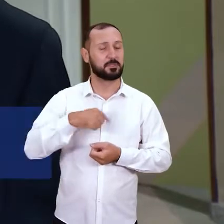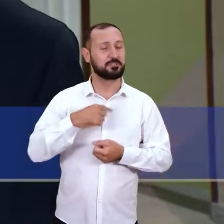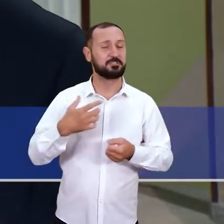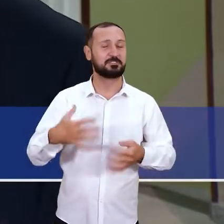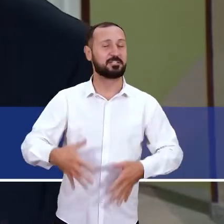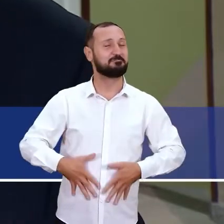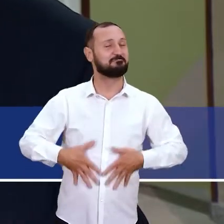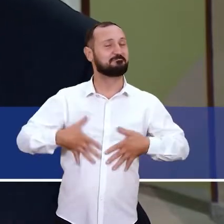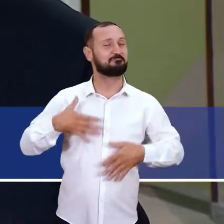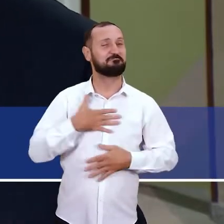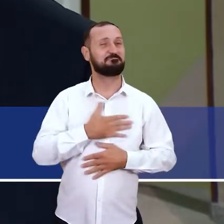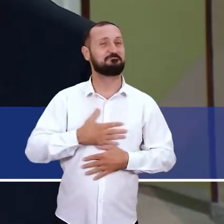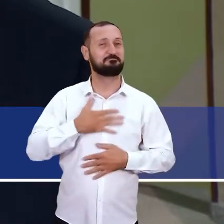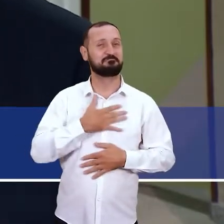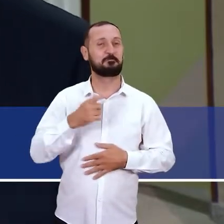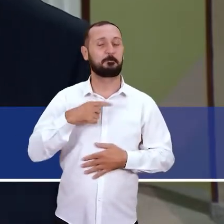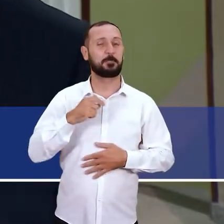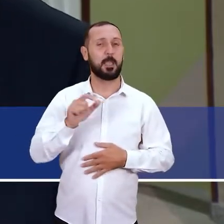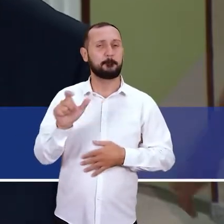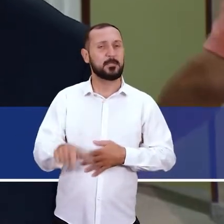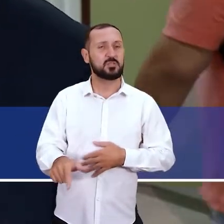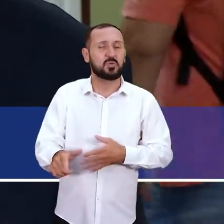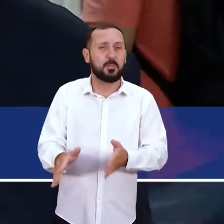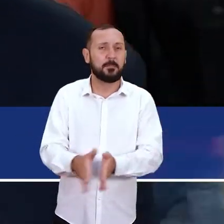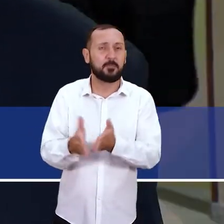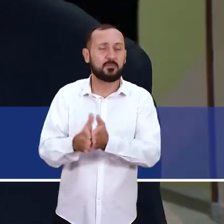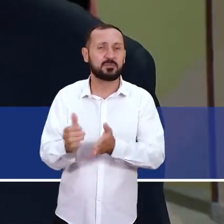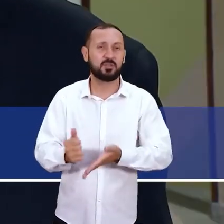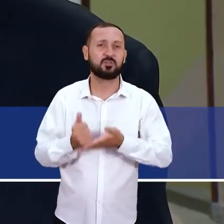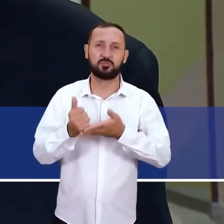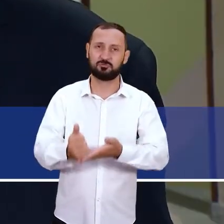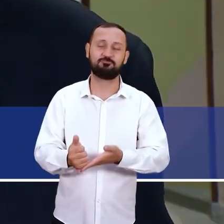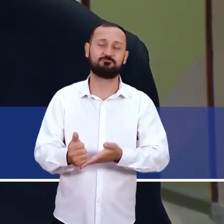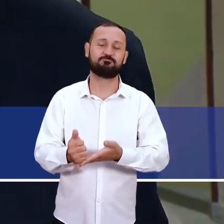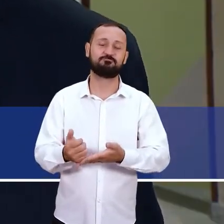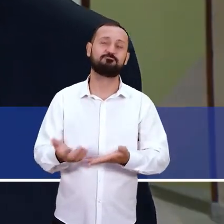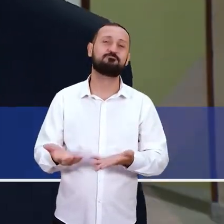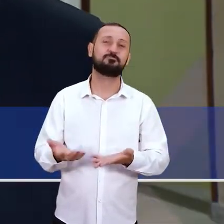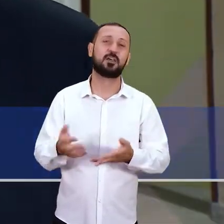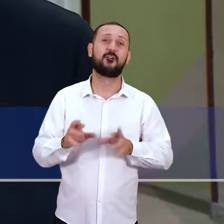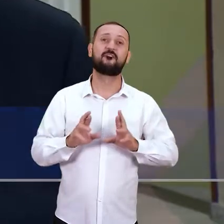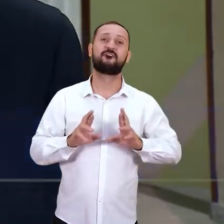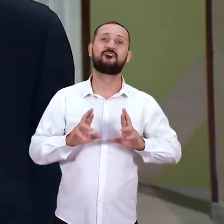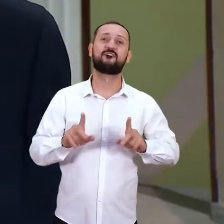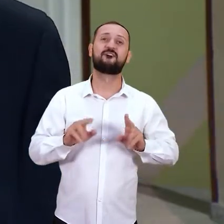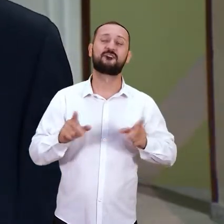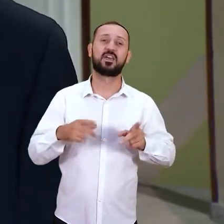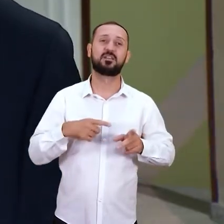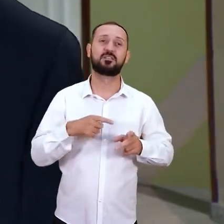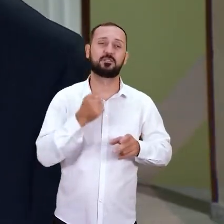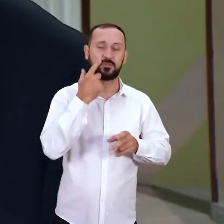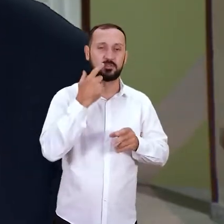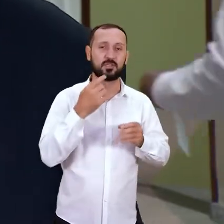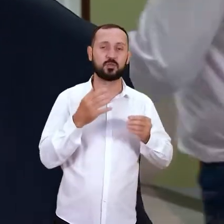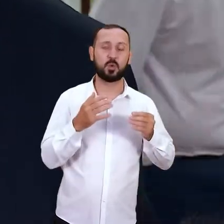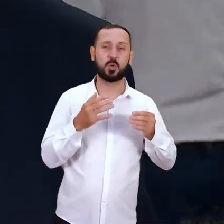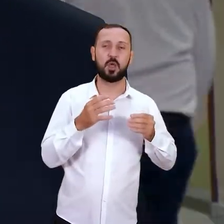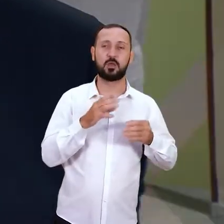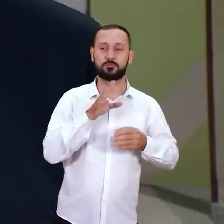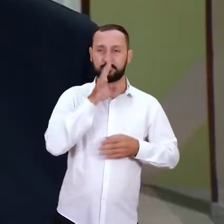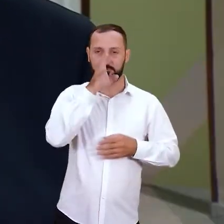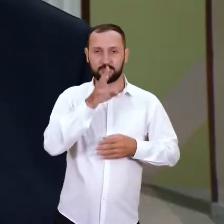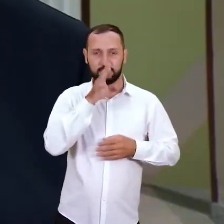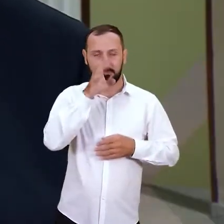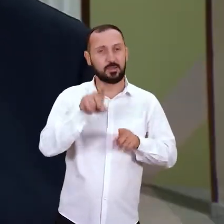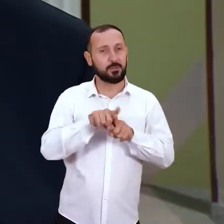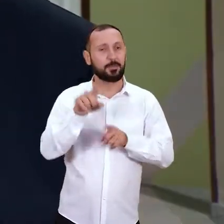Gratificante você defender o menos favorecido pela sorte. diferente da acusação e diferente